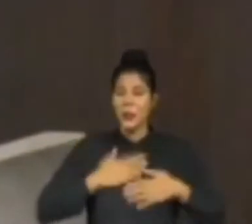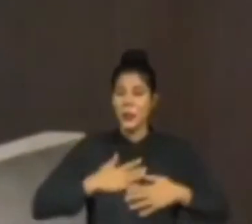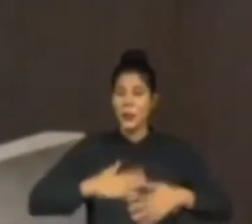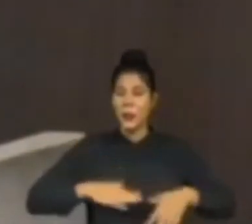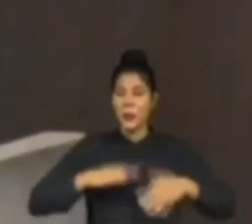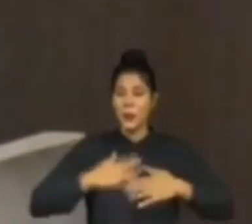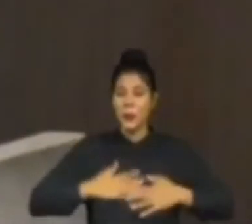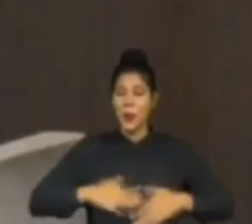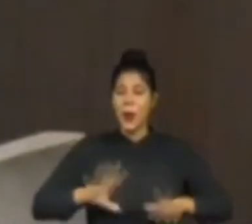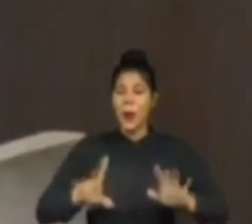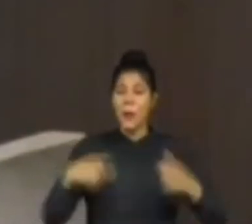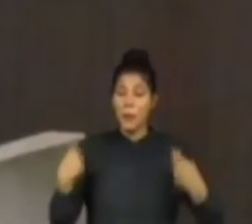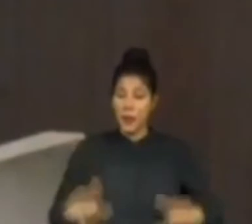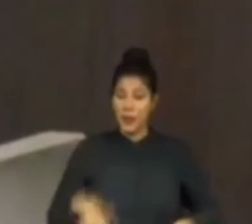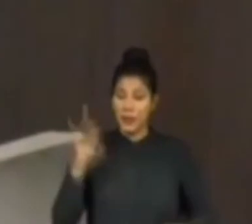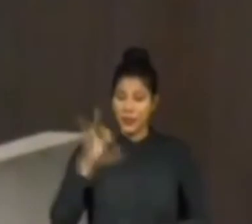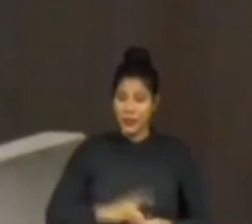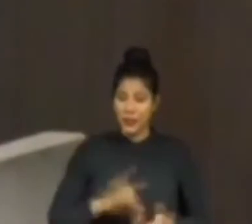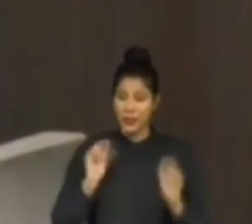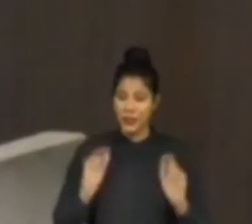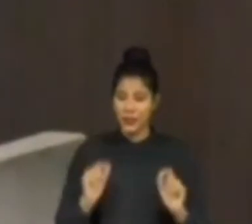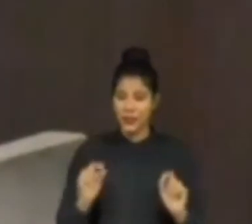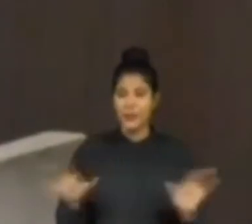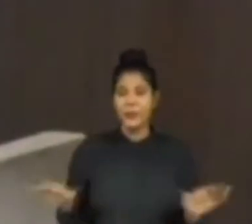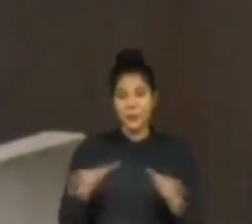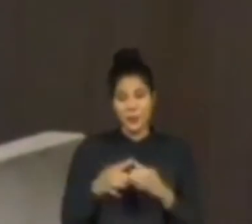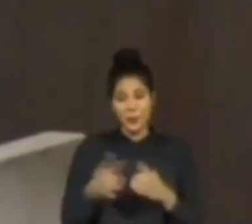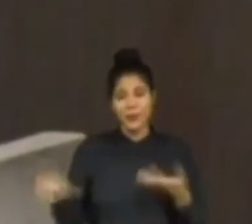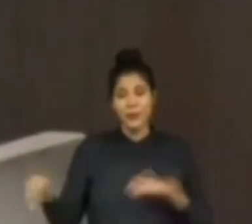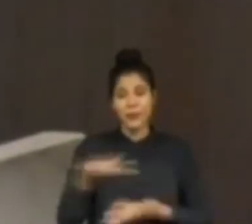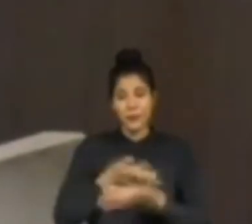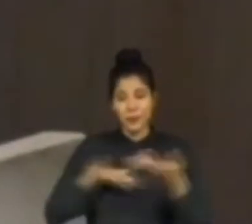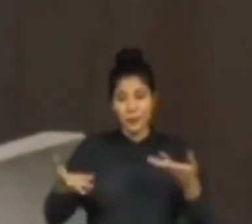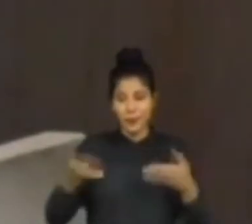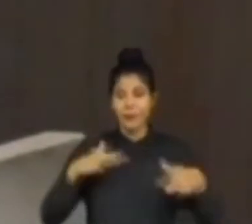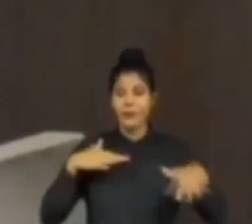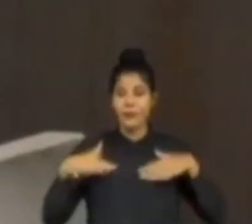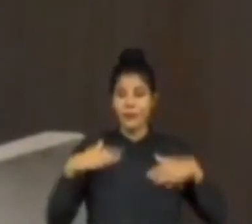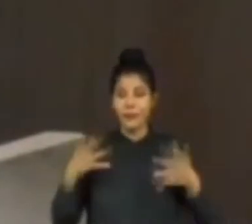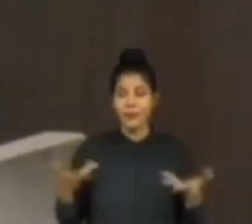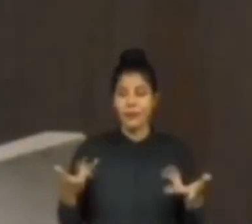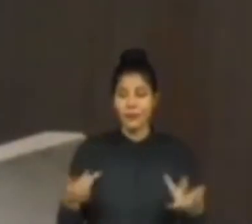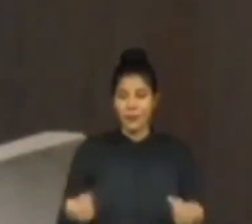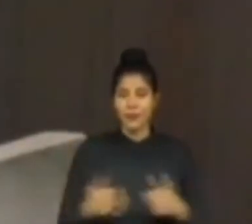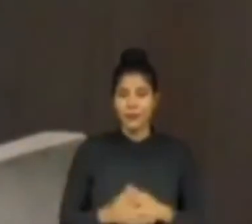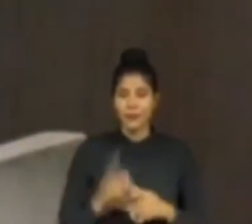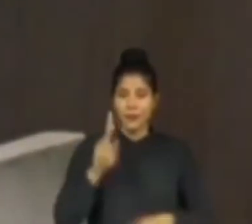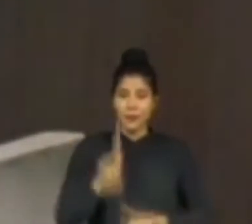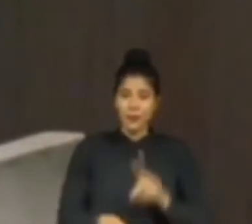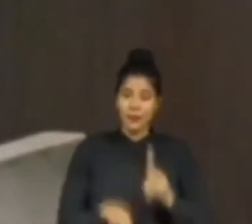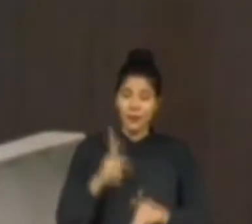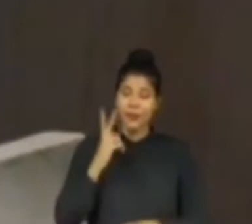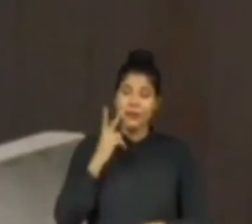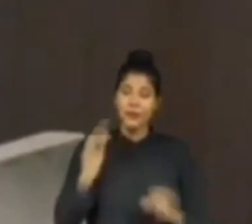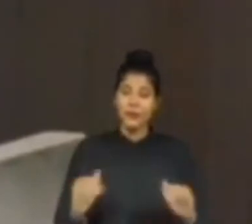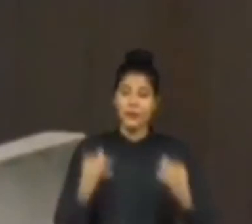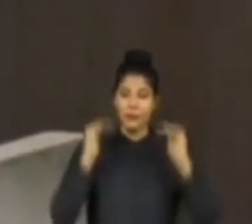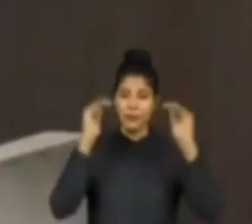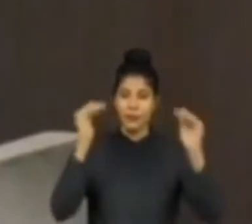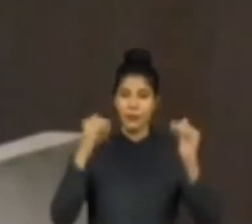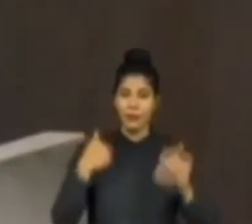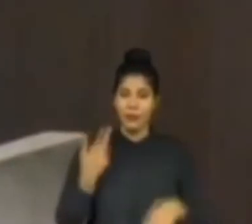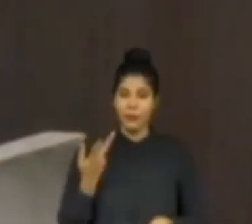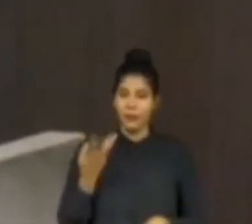equipe maravilhosa, porque o Ceará, é como eu disse, o povo do Ceará está acima de todos nós. E comecei a ver